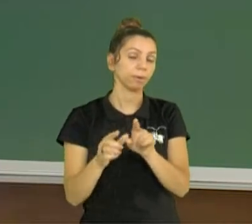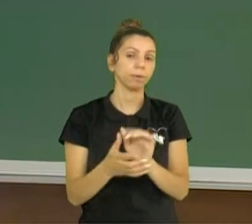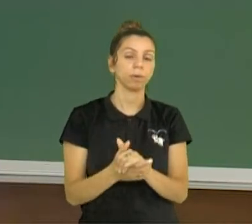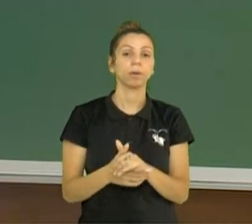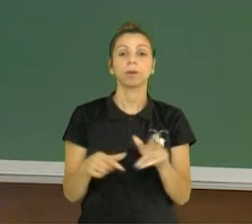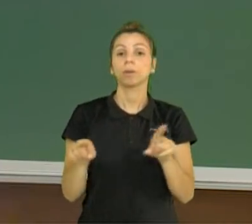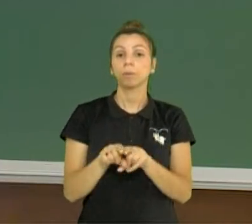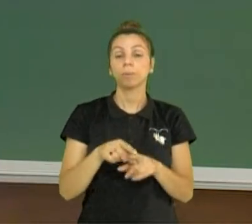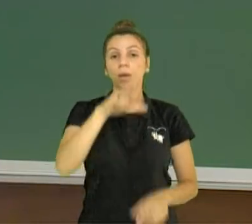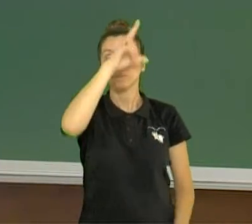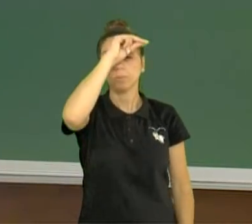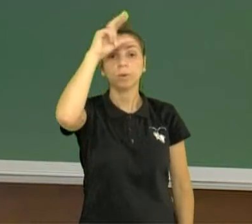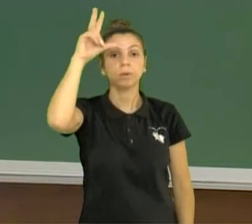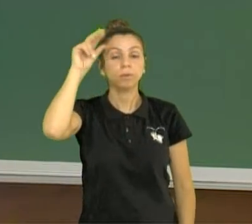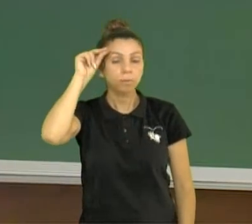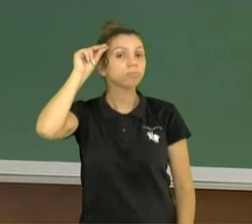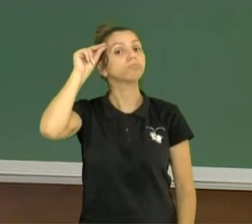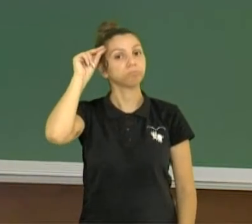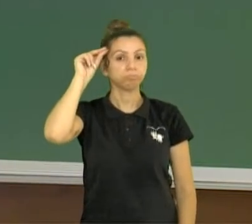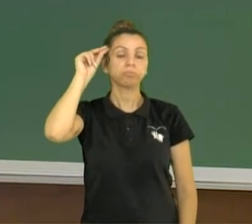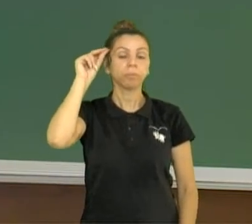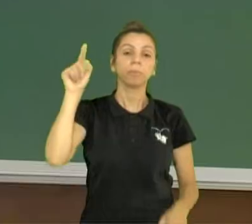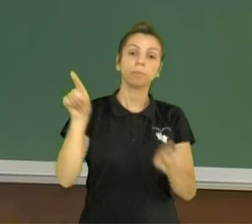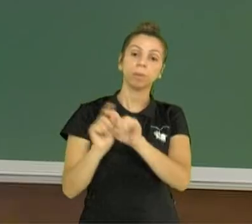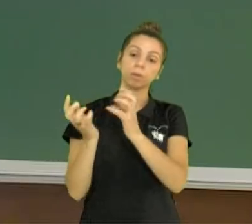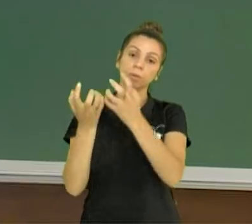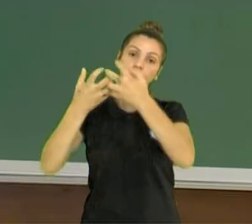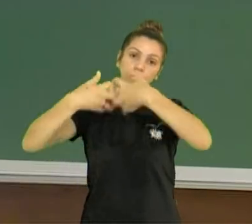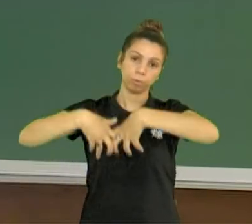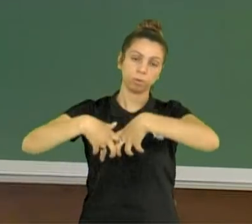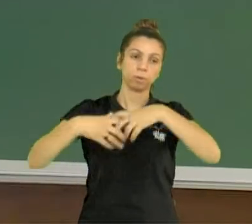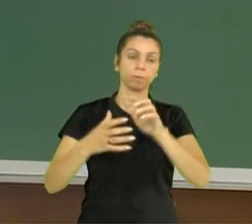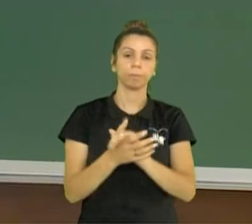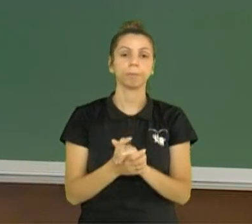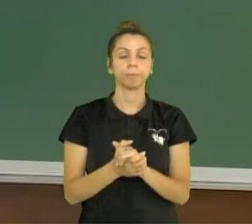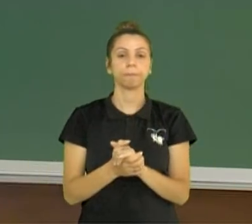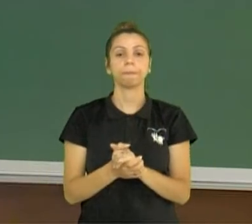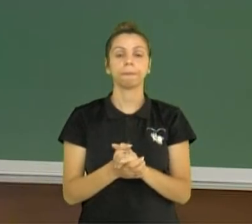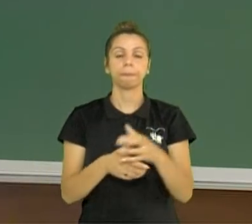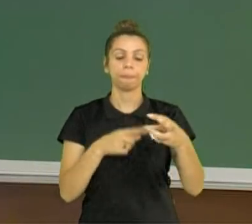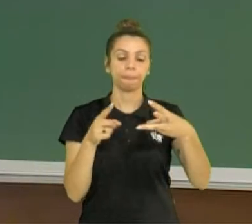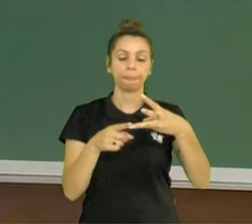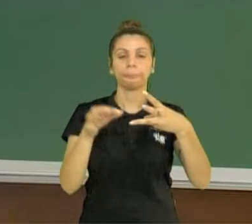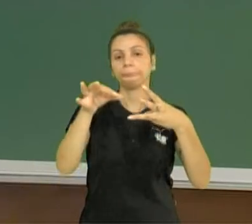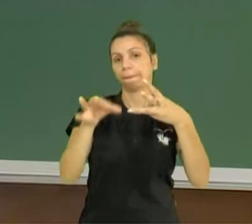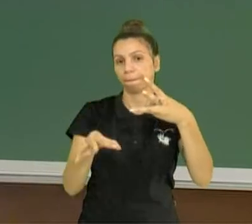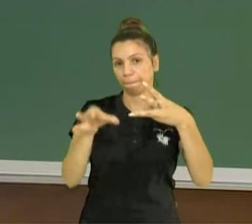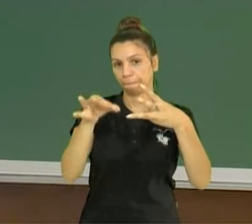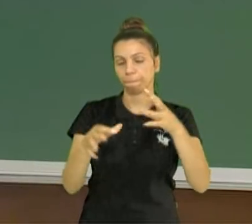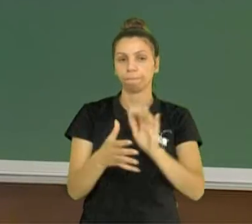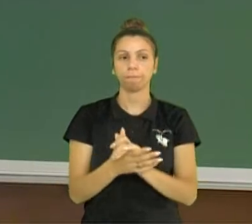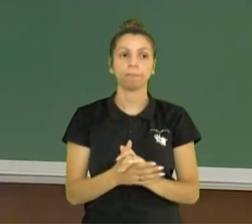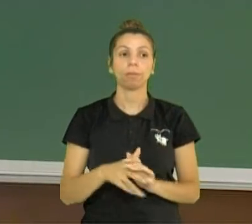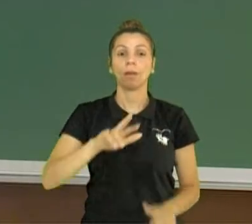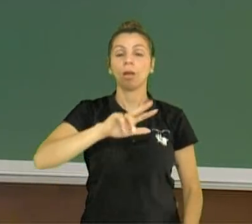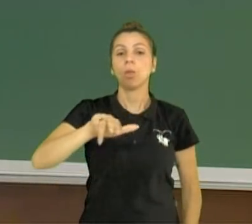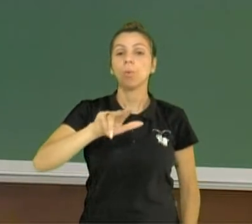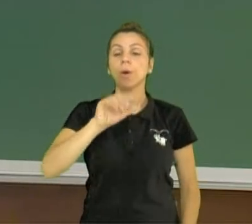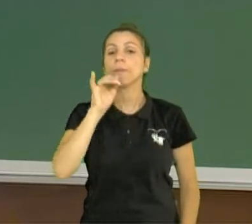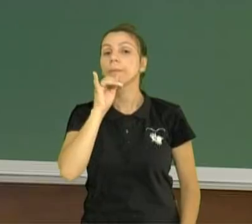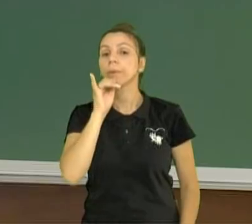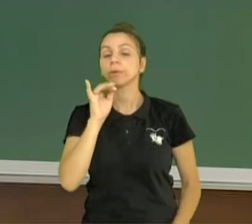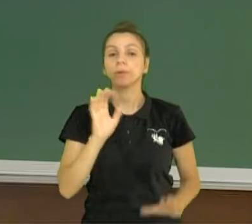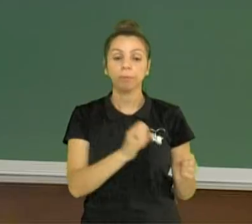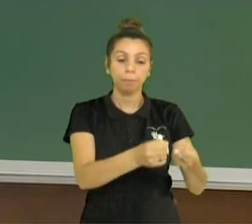nos municípios o prefeito também tem essa função executiva. E o judiciário, apenas os juízes. É não concentrar